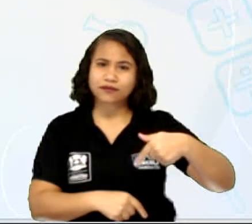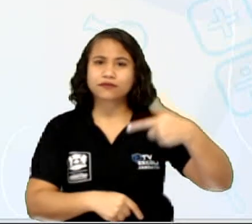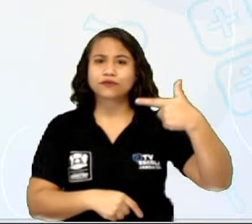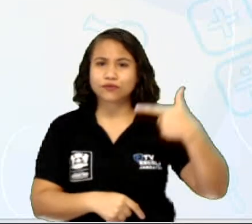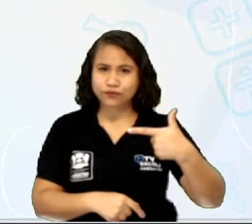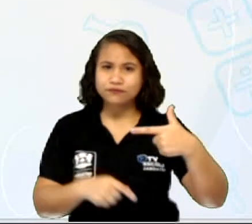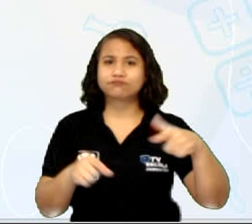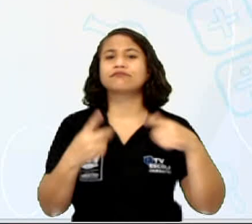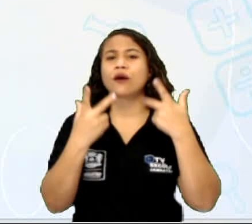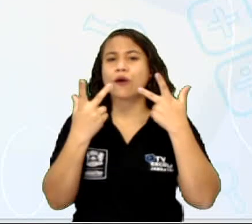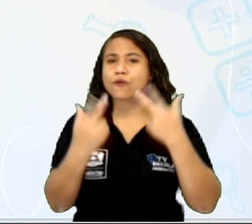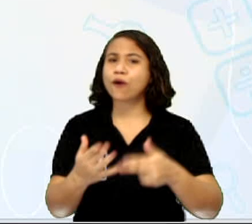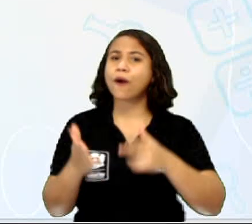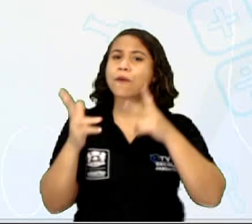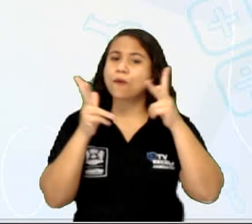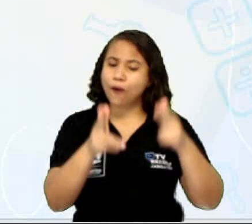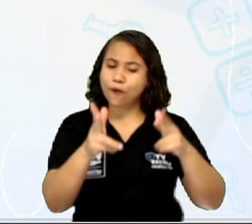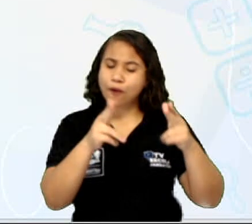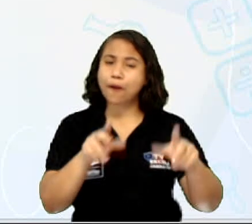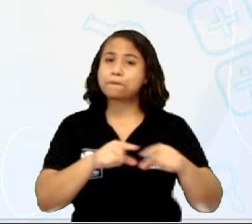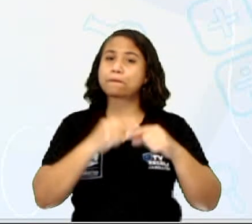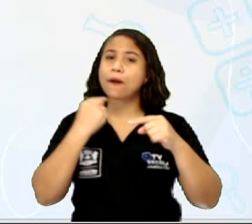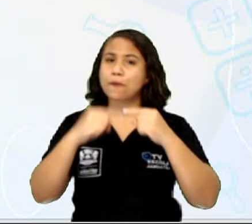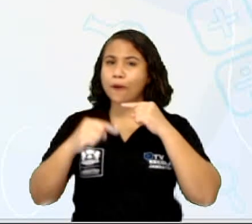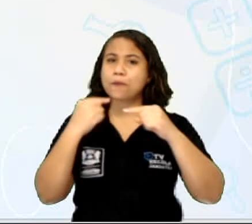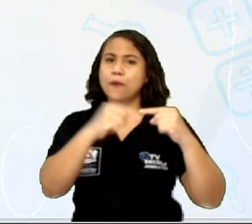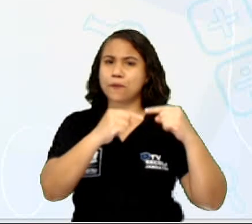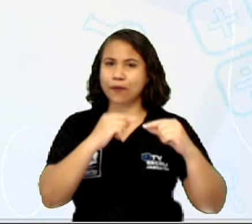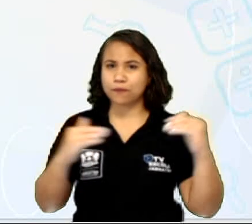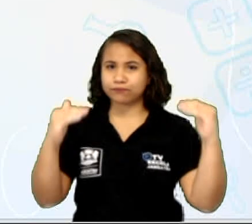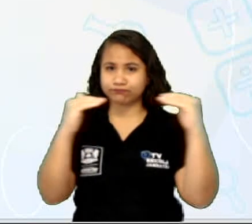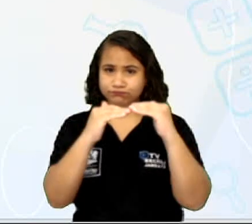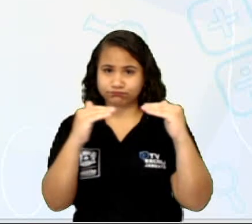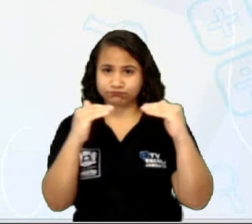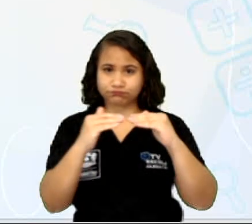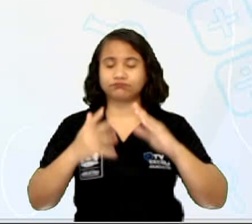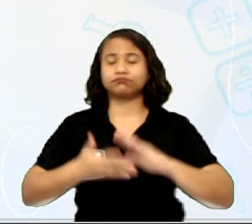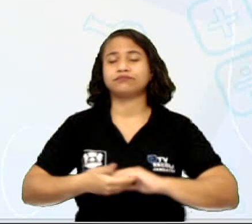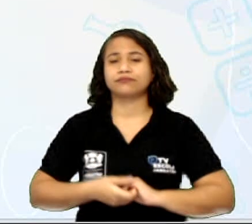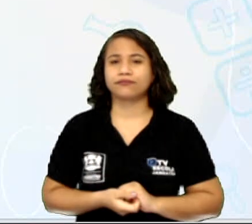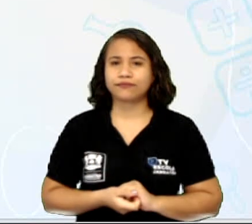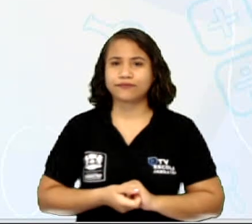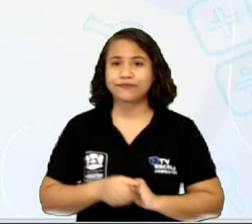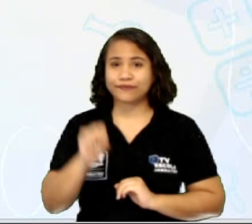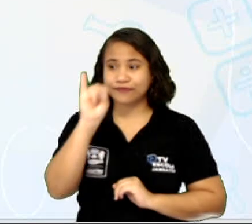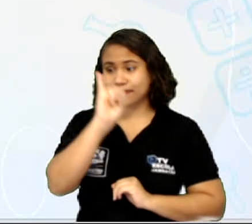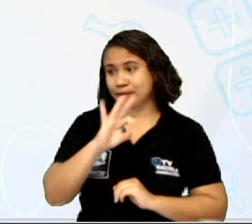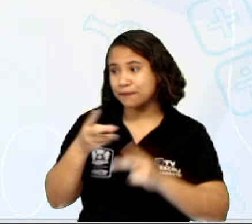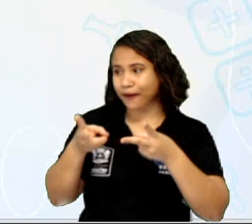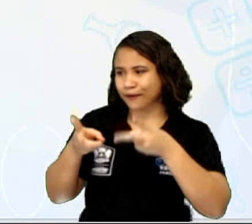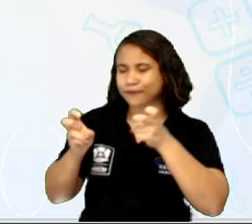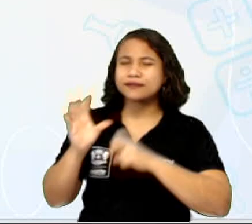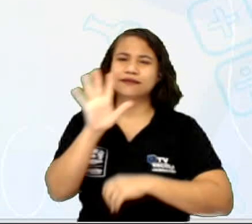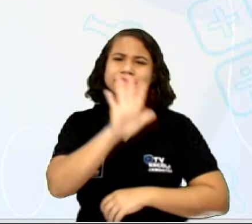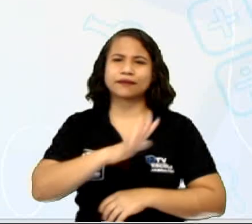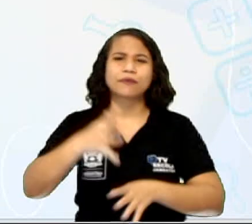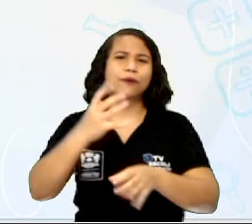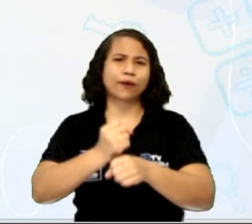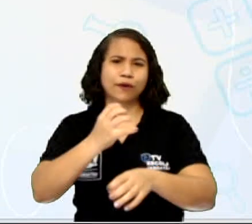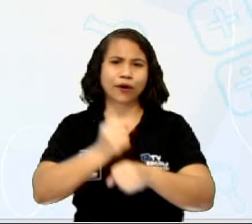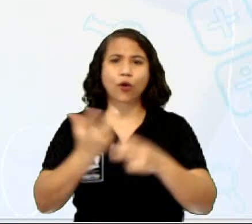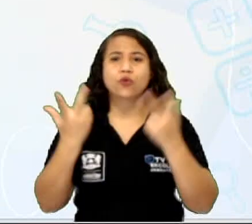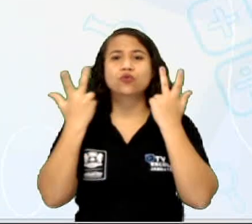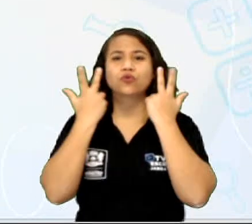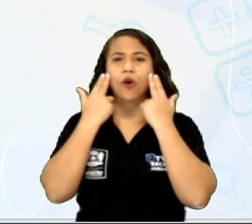faz só quando for grandezas inversamente proporcionais então vai ficar assim a e agora a gente faz o cálculo normal